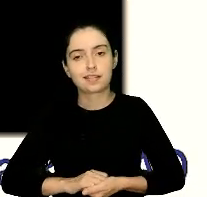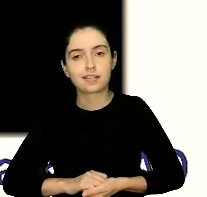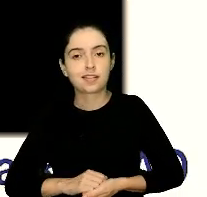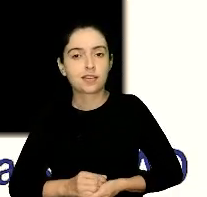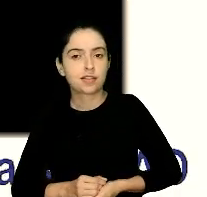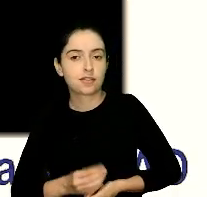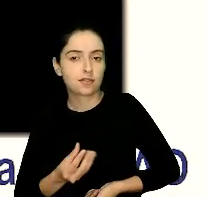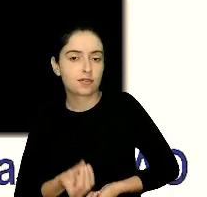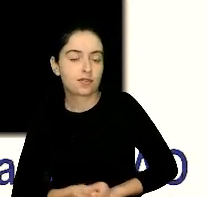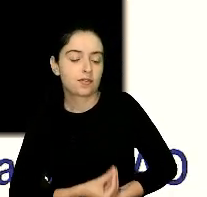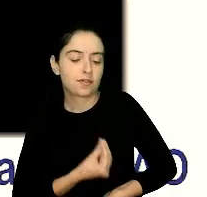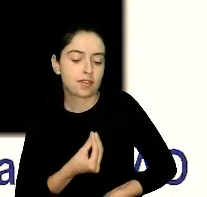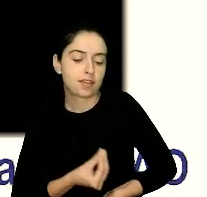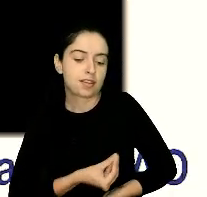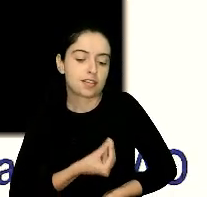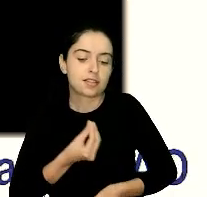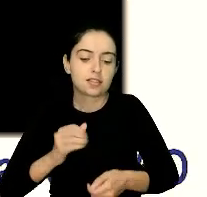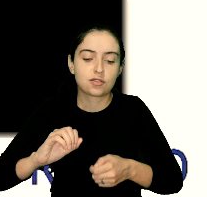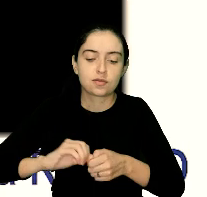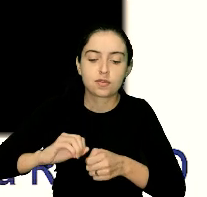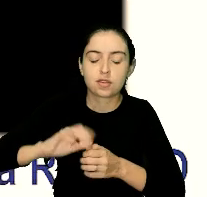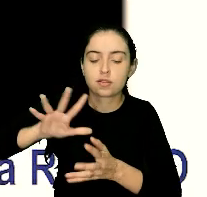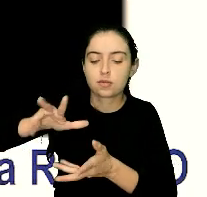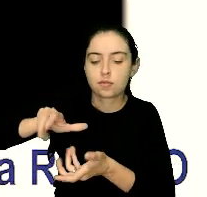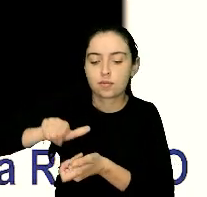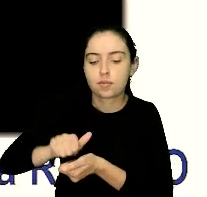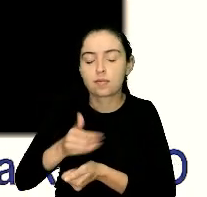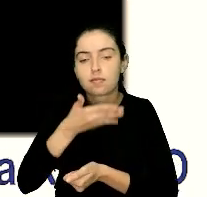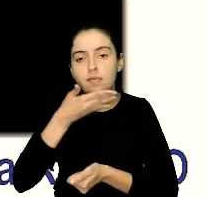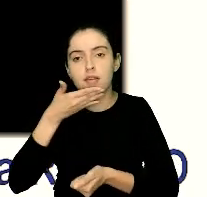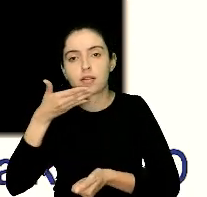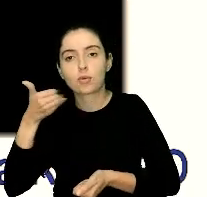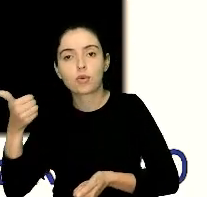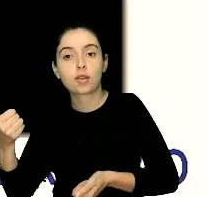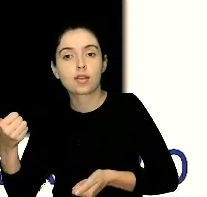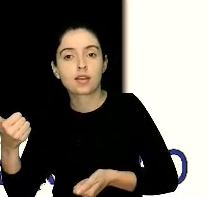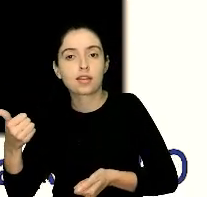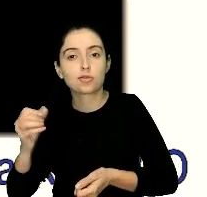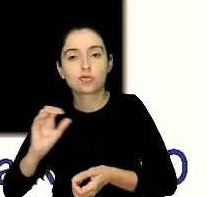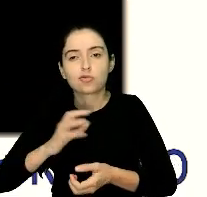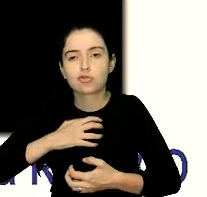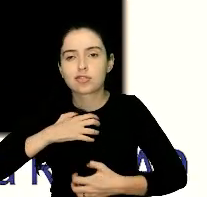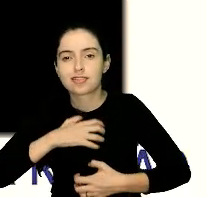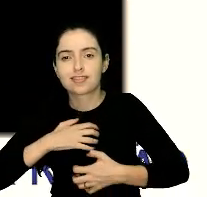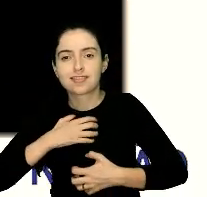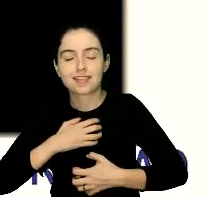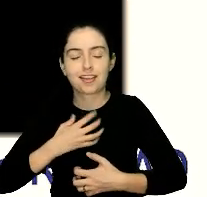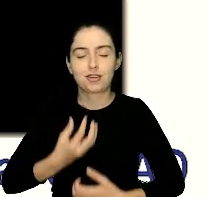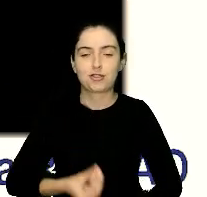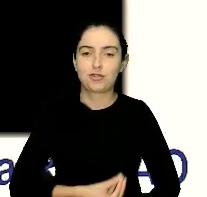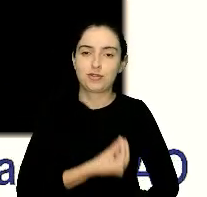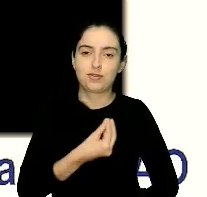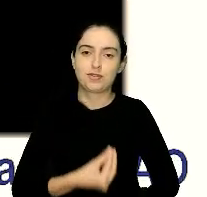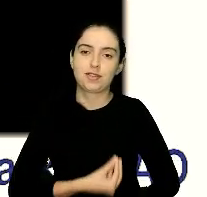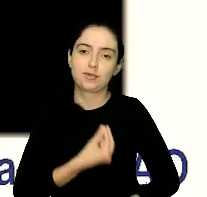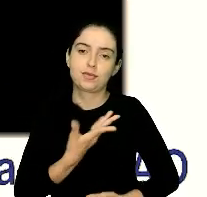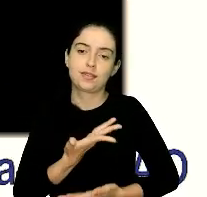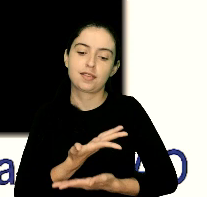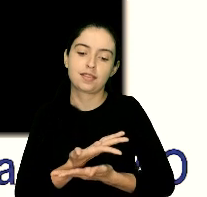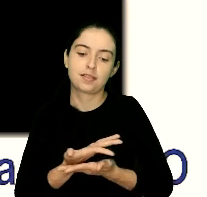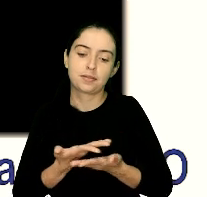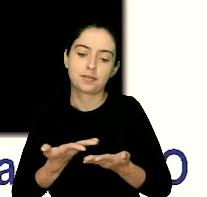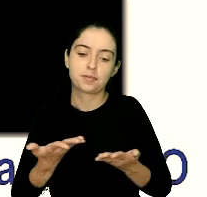que faz esse mundo melhorar com seu jeito de viver.